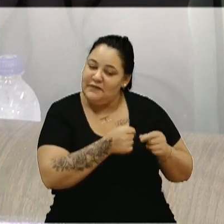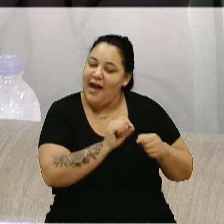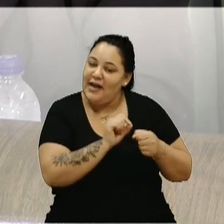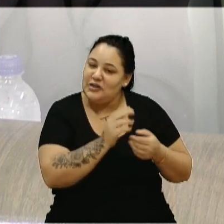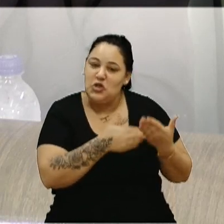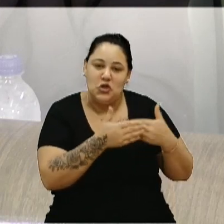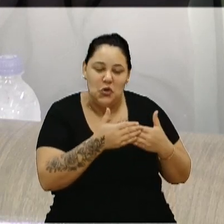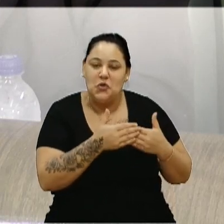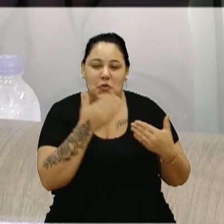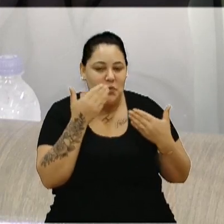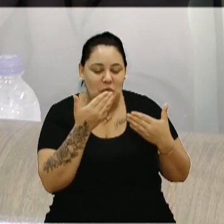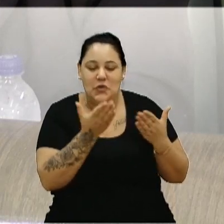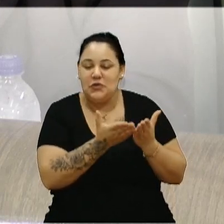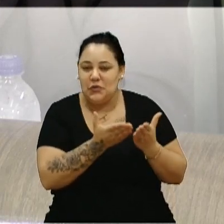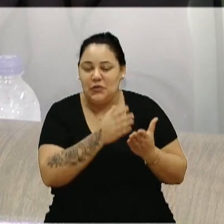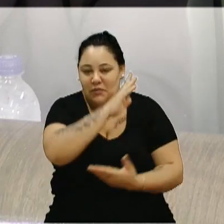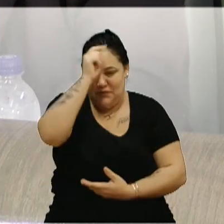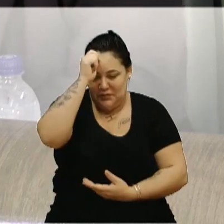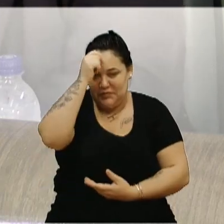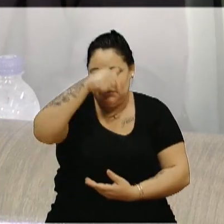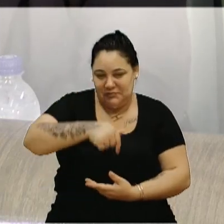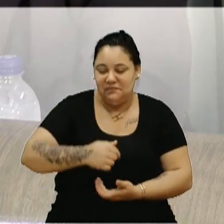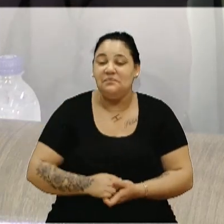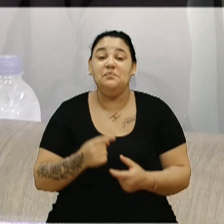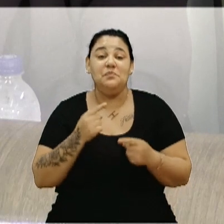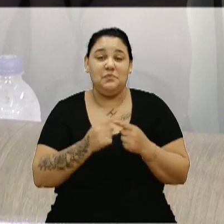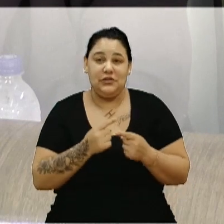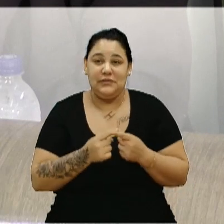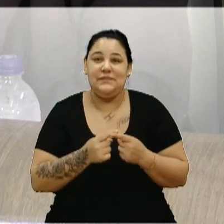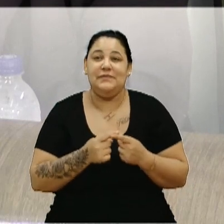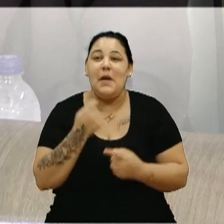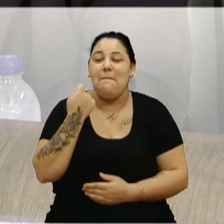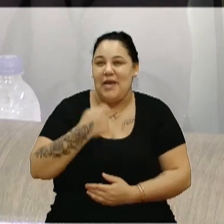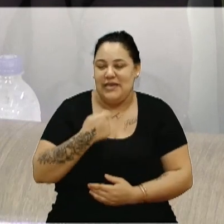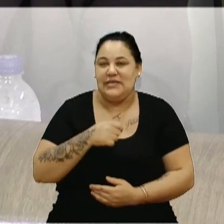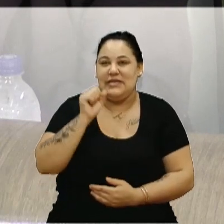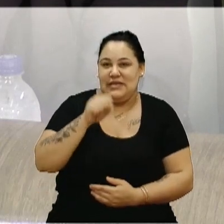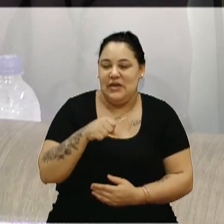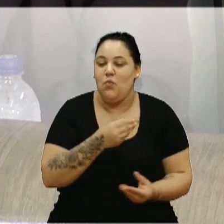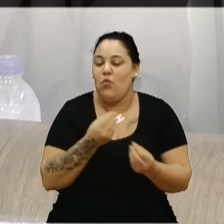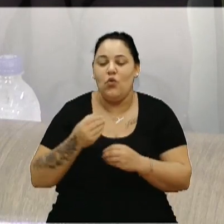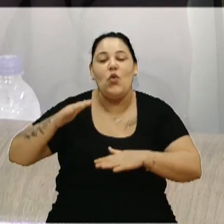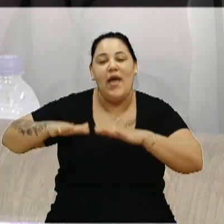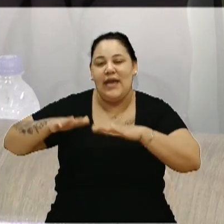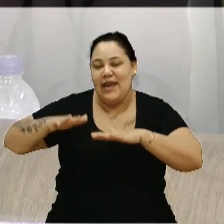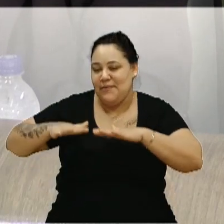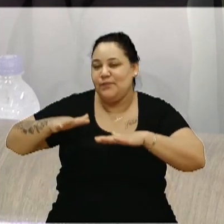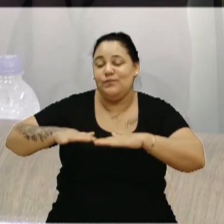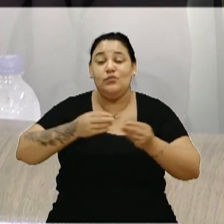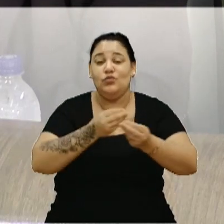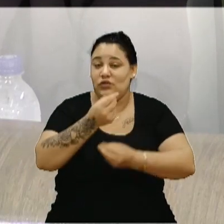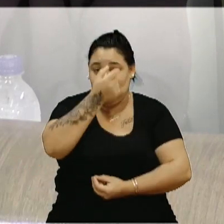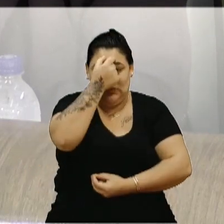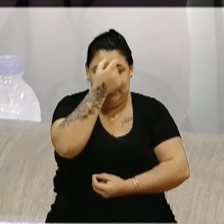Câmara, da Prefeitura Municipal, porque vai precisar muito equilíbrio, muita consciência